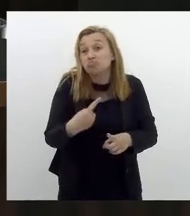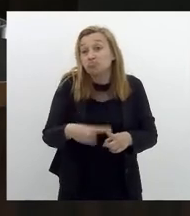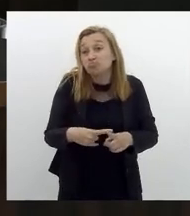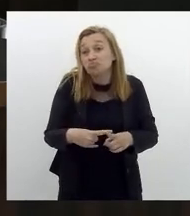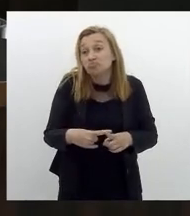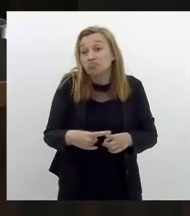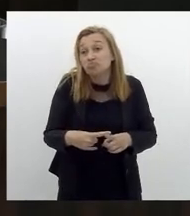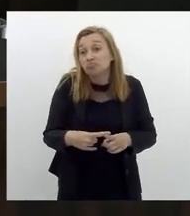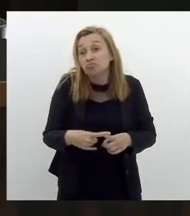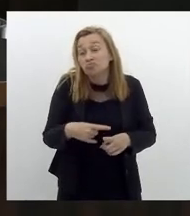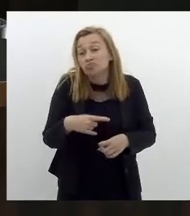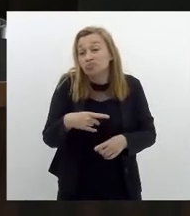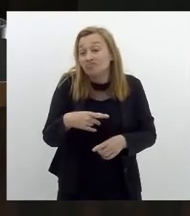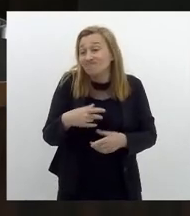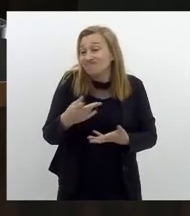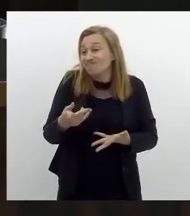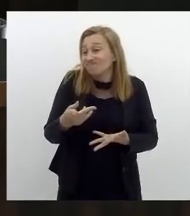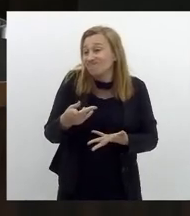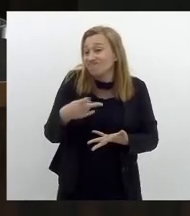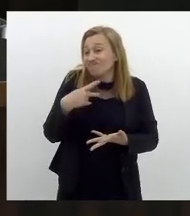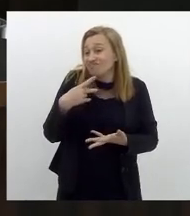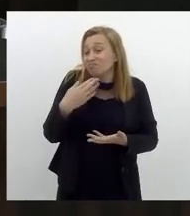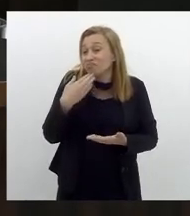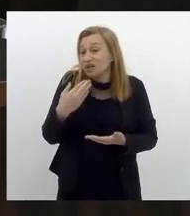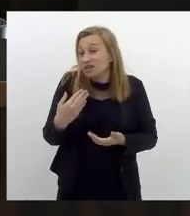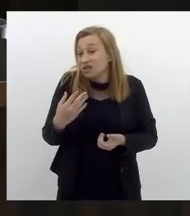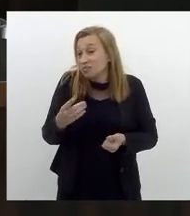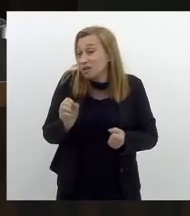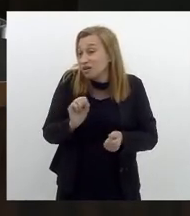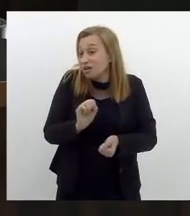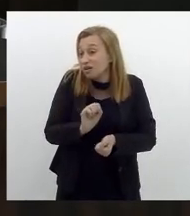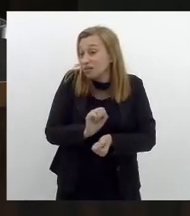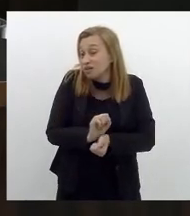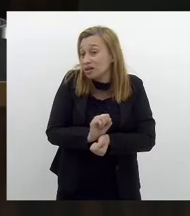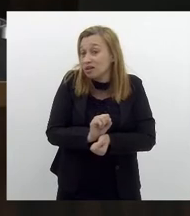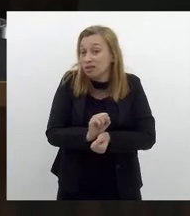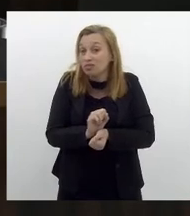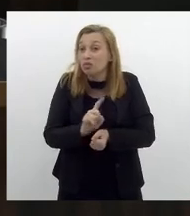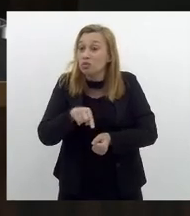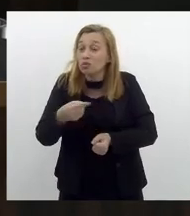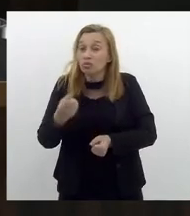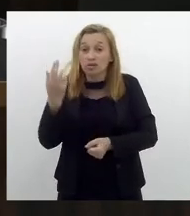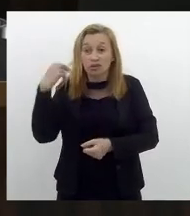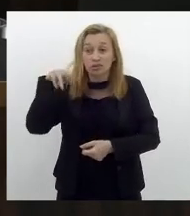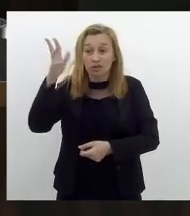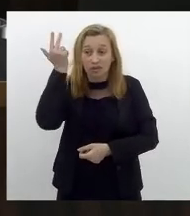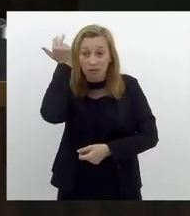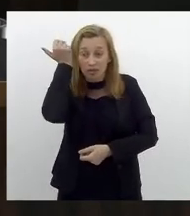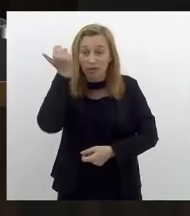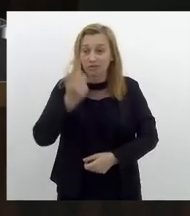esse papel antipático do tempo, mas o próximo orador inscrito é o deputado Eliomar Coelho.